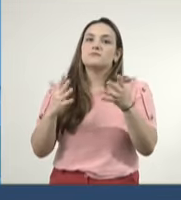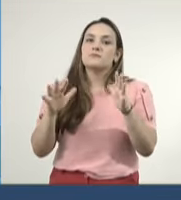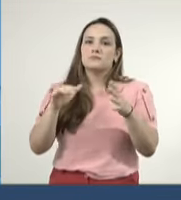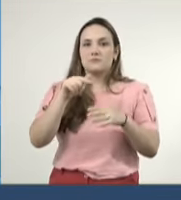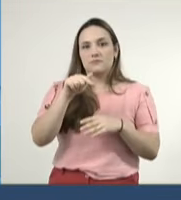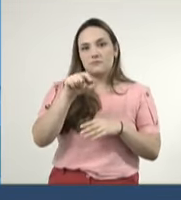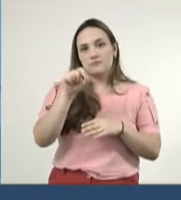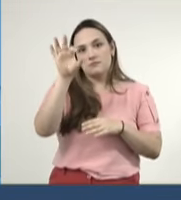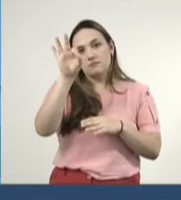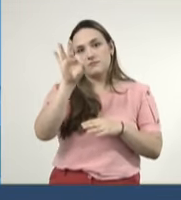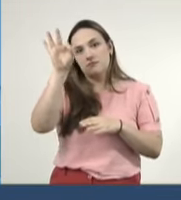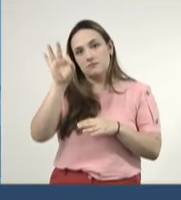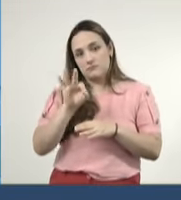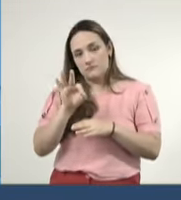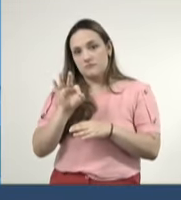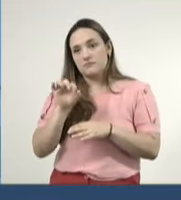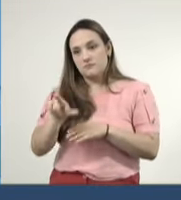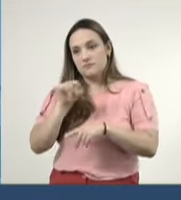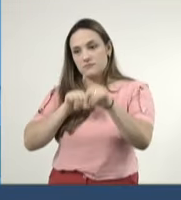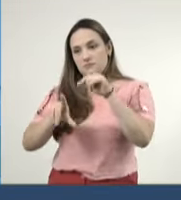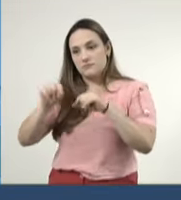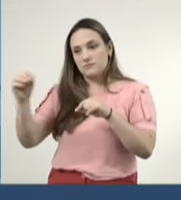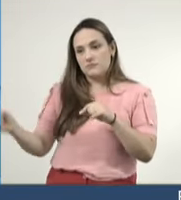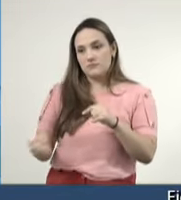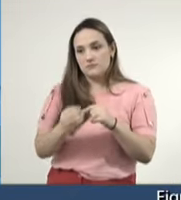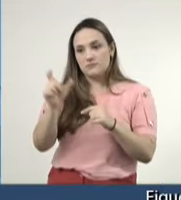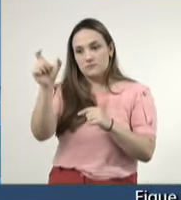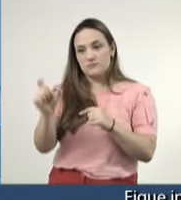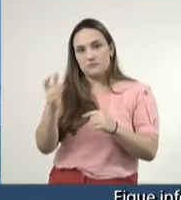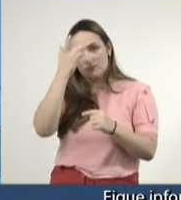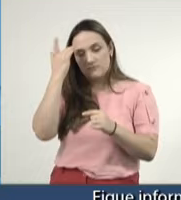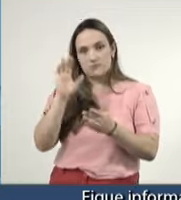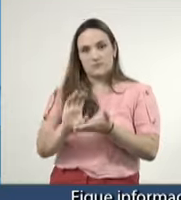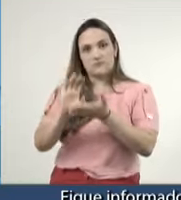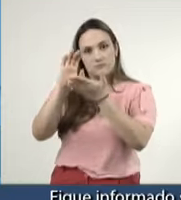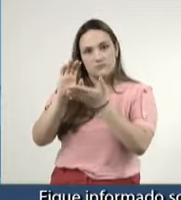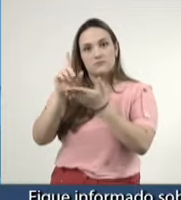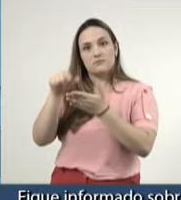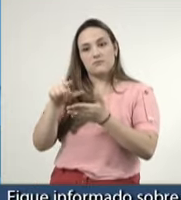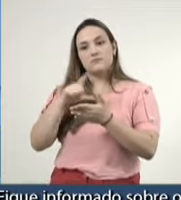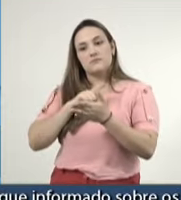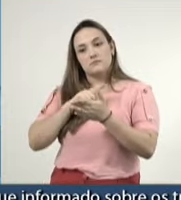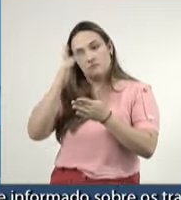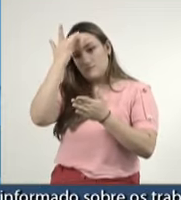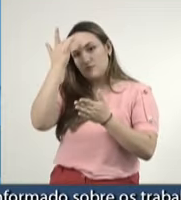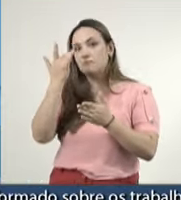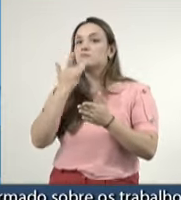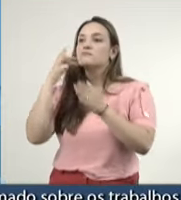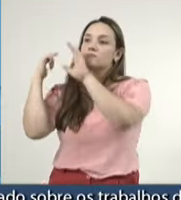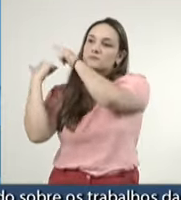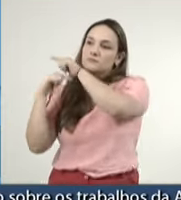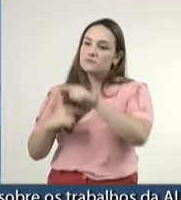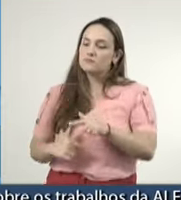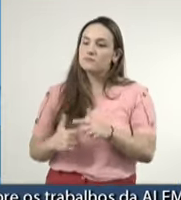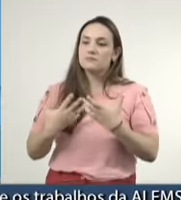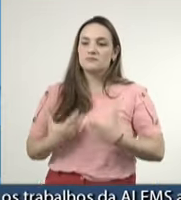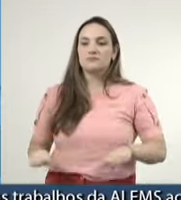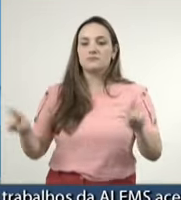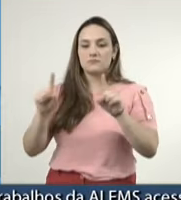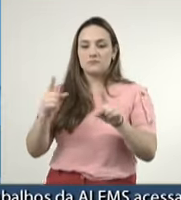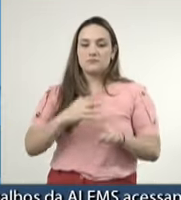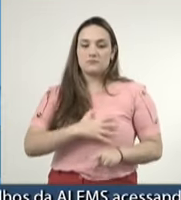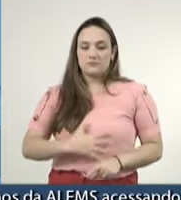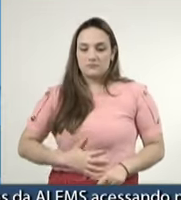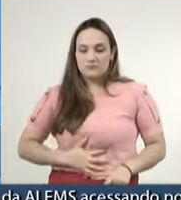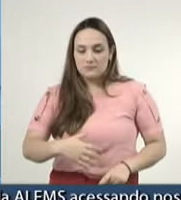aproximadamente 70% dos novos conselheiros têm perfil conservador, ou seja, são contra o aborto, contra